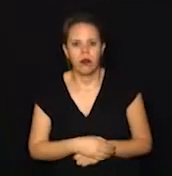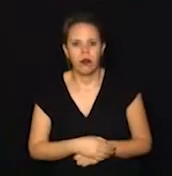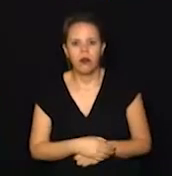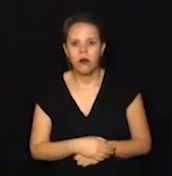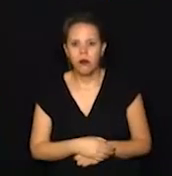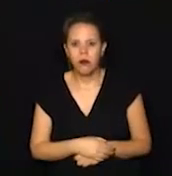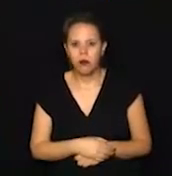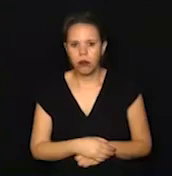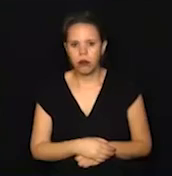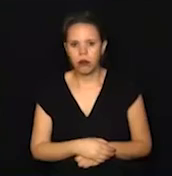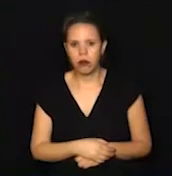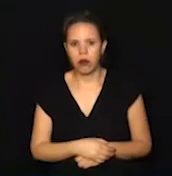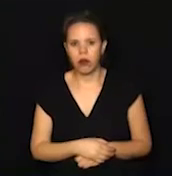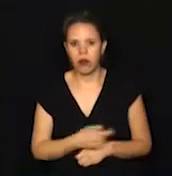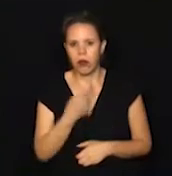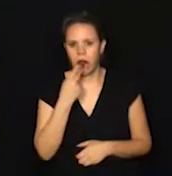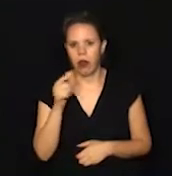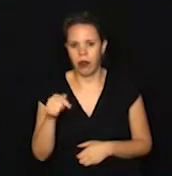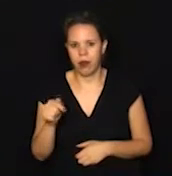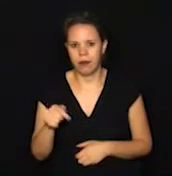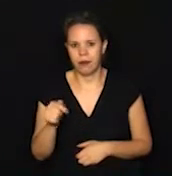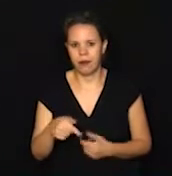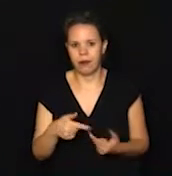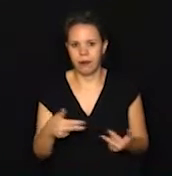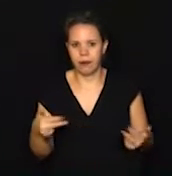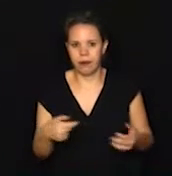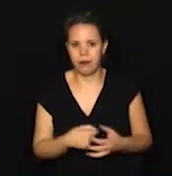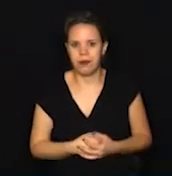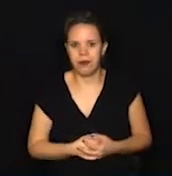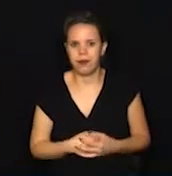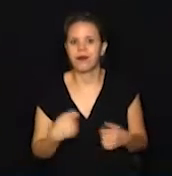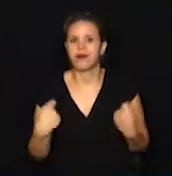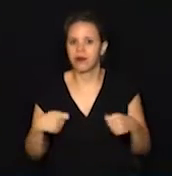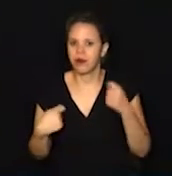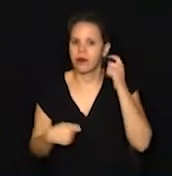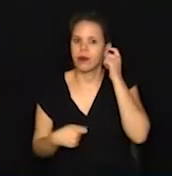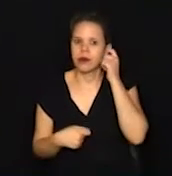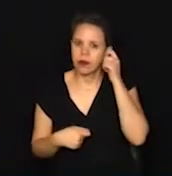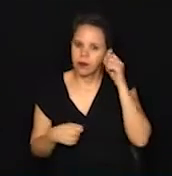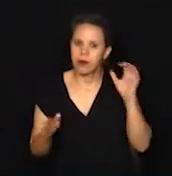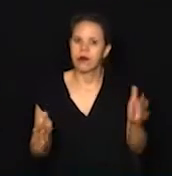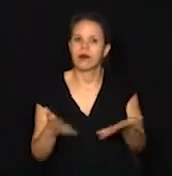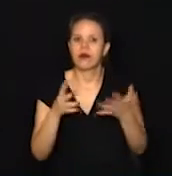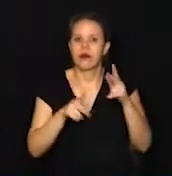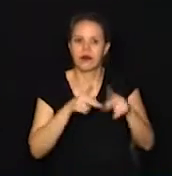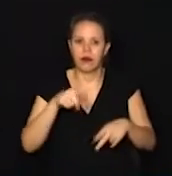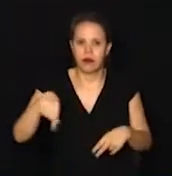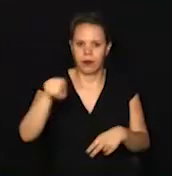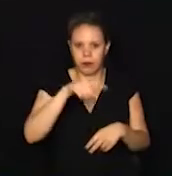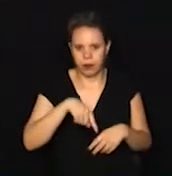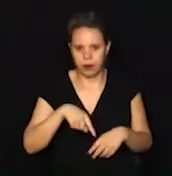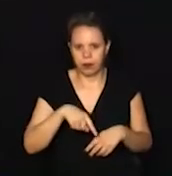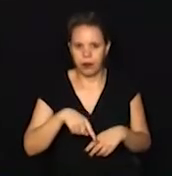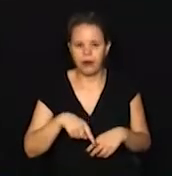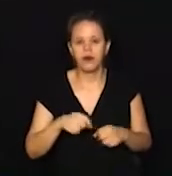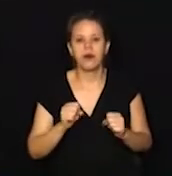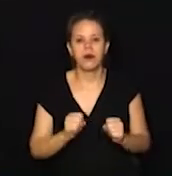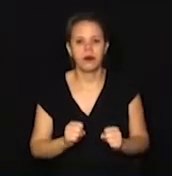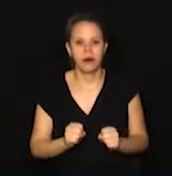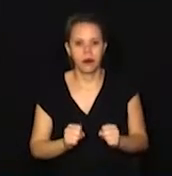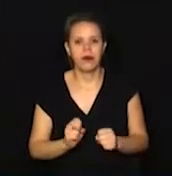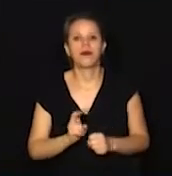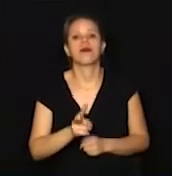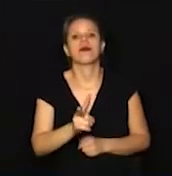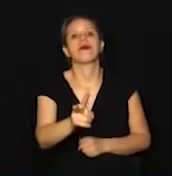O que a gente está falando aqui são coisas que a gente precisa da colaboração da população para poder